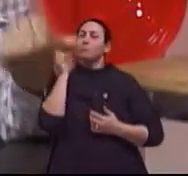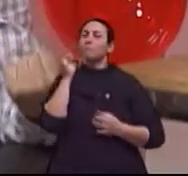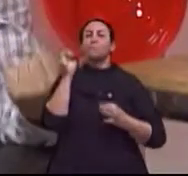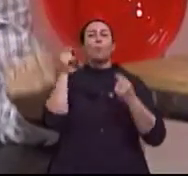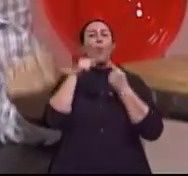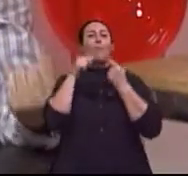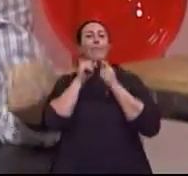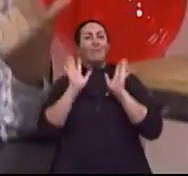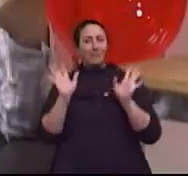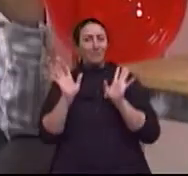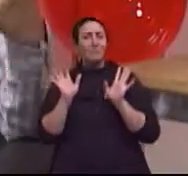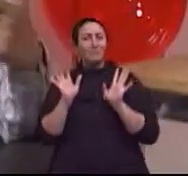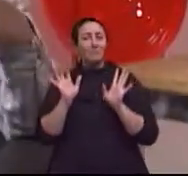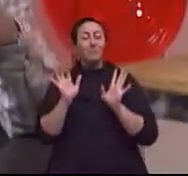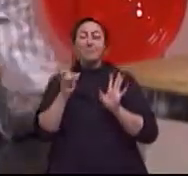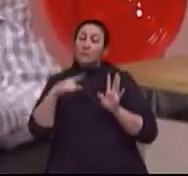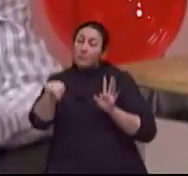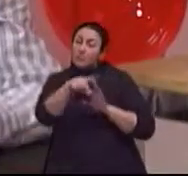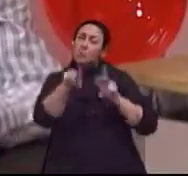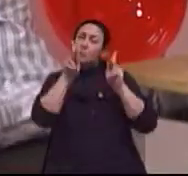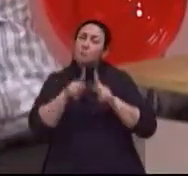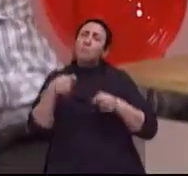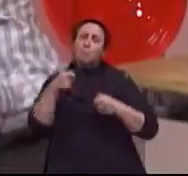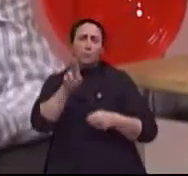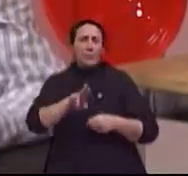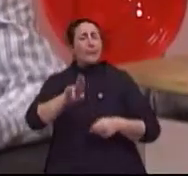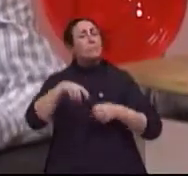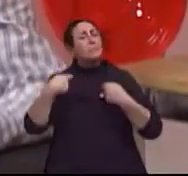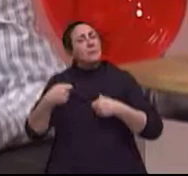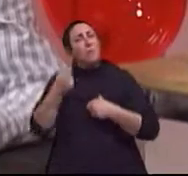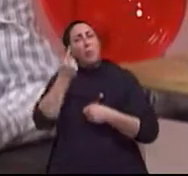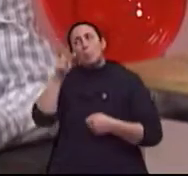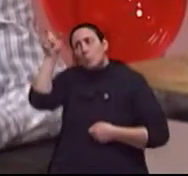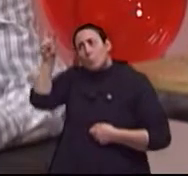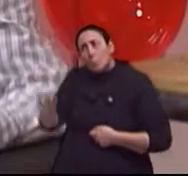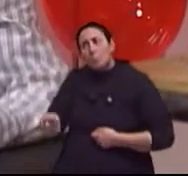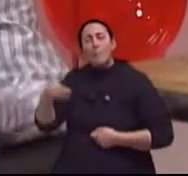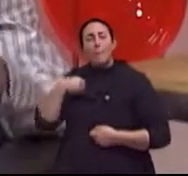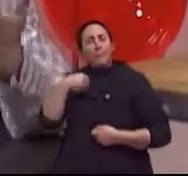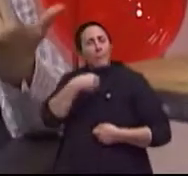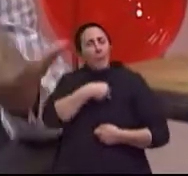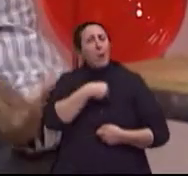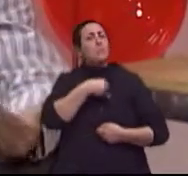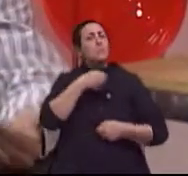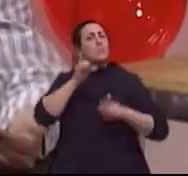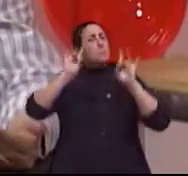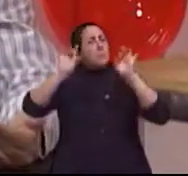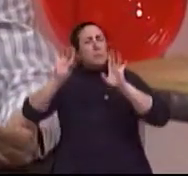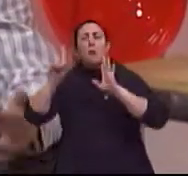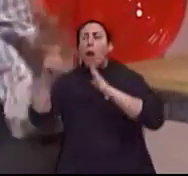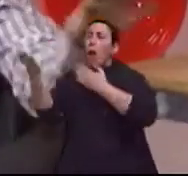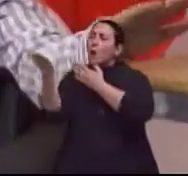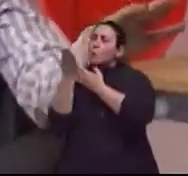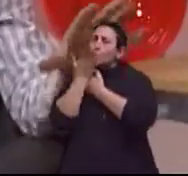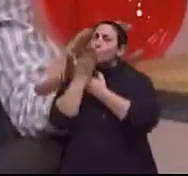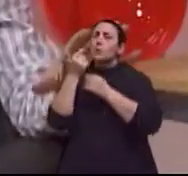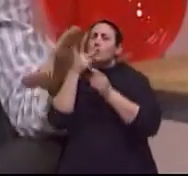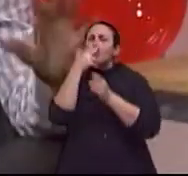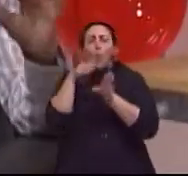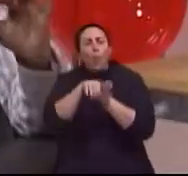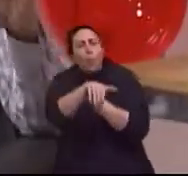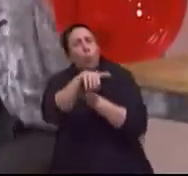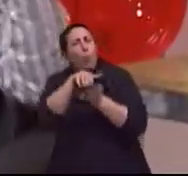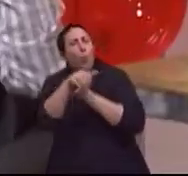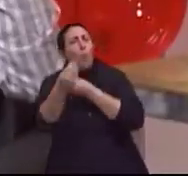que o paciente use e ter uma terapeuta que vá cuidar dele, né? Claro. E que dê todas as orientações. Porque eu sempre digo